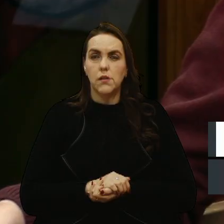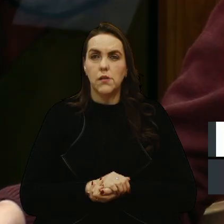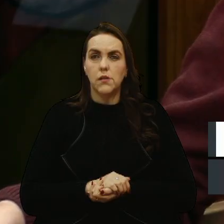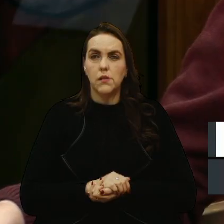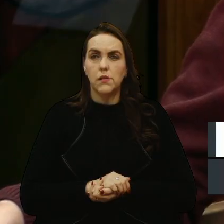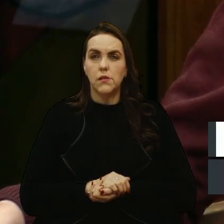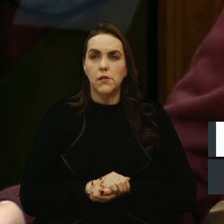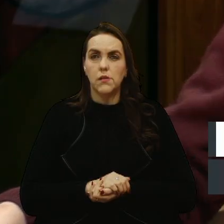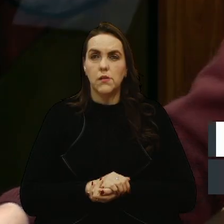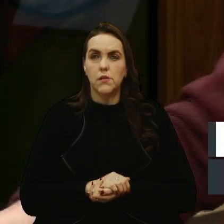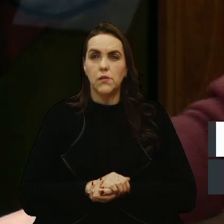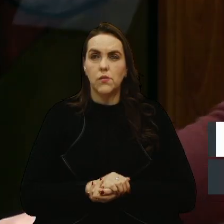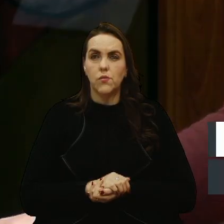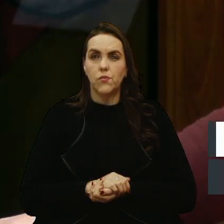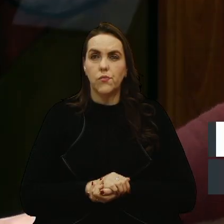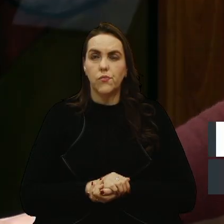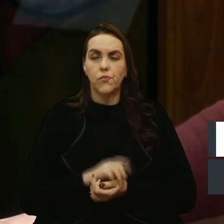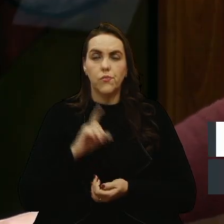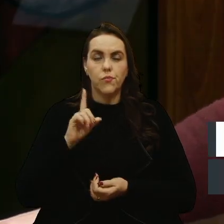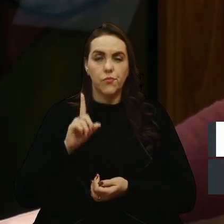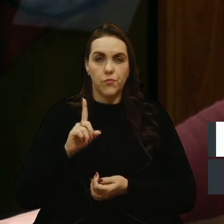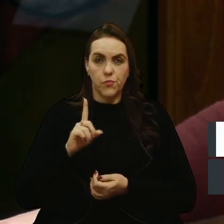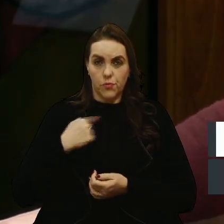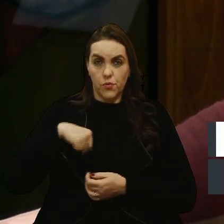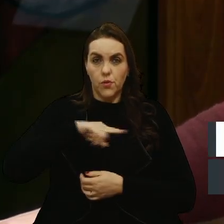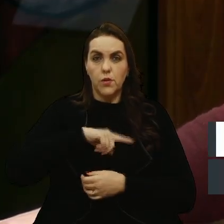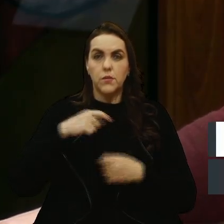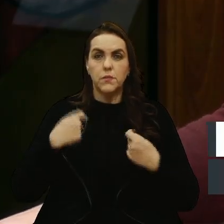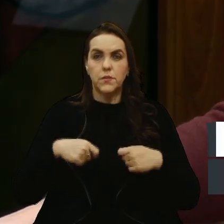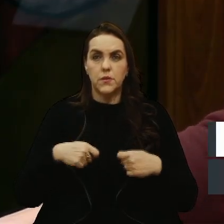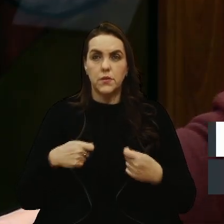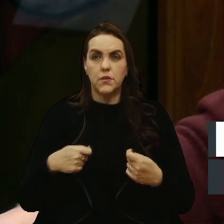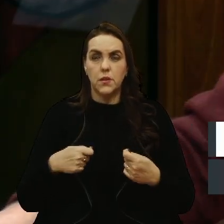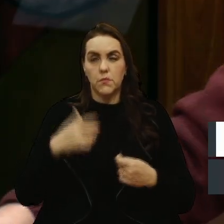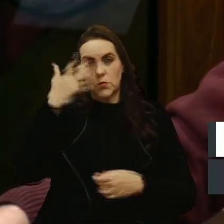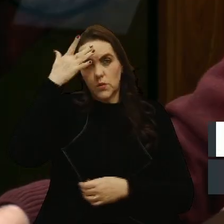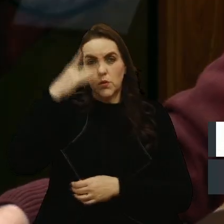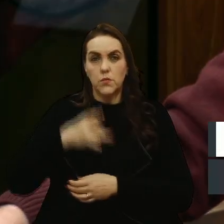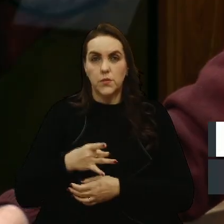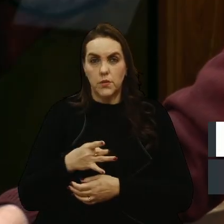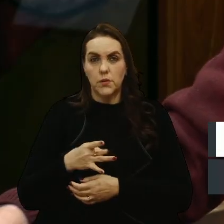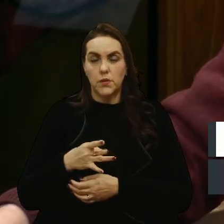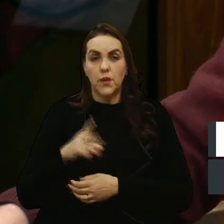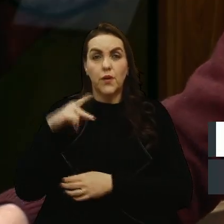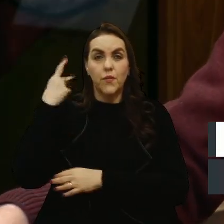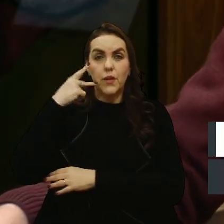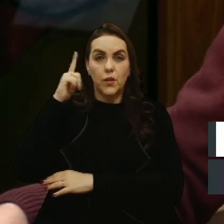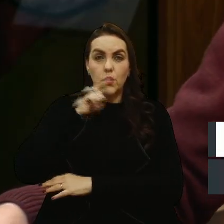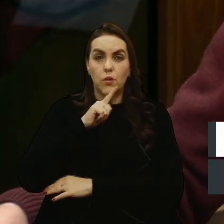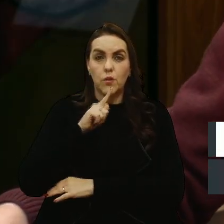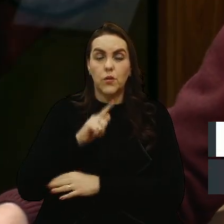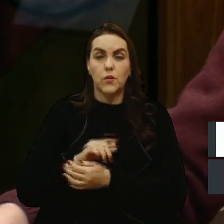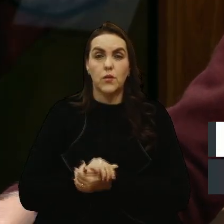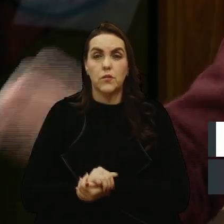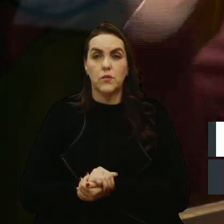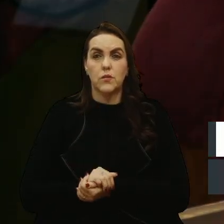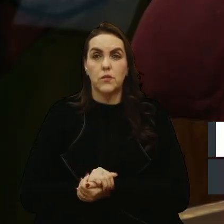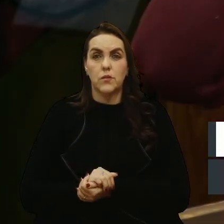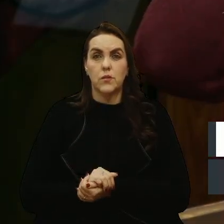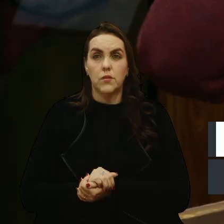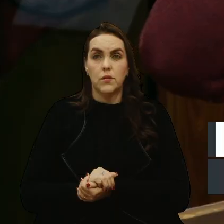Isso é que a gente precisa compreender, e vereador Lucas,